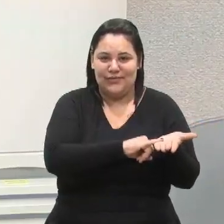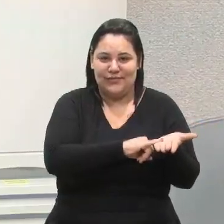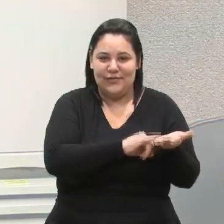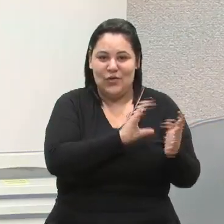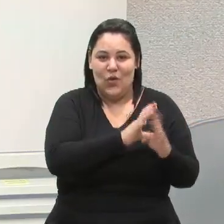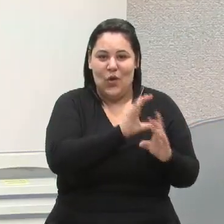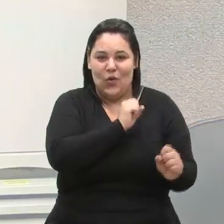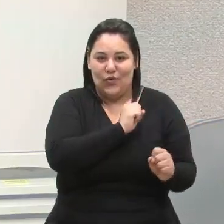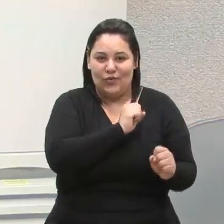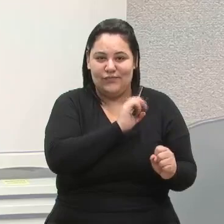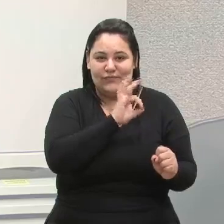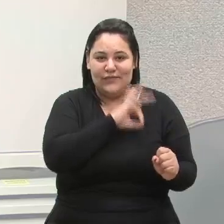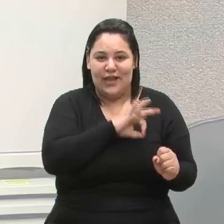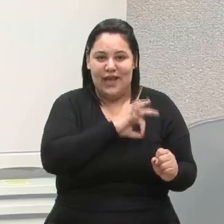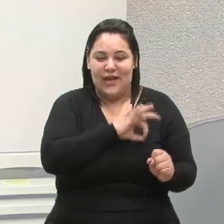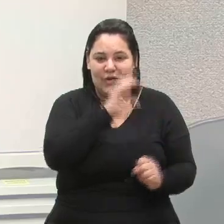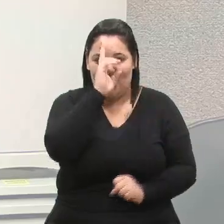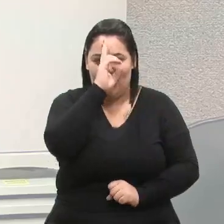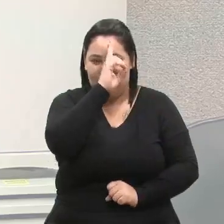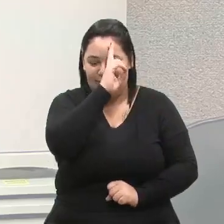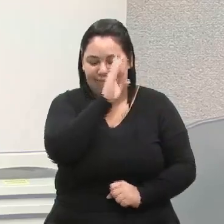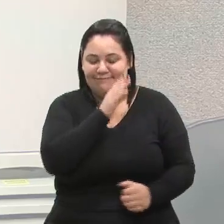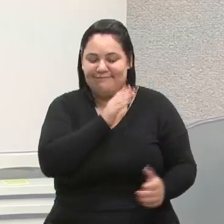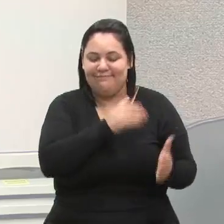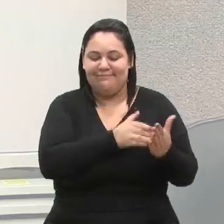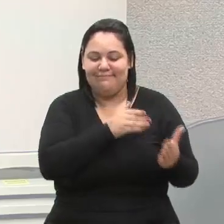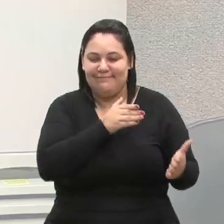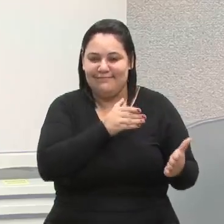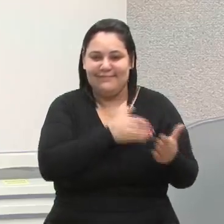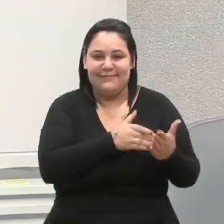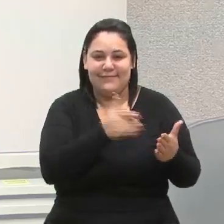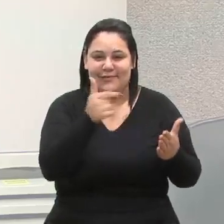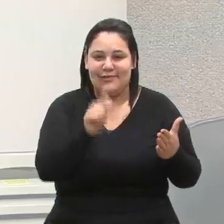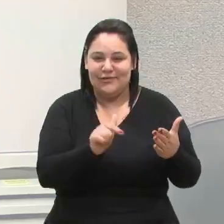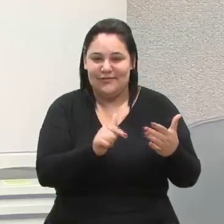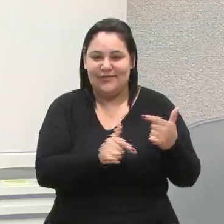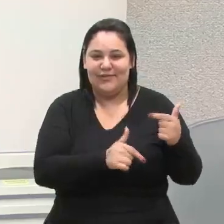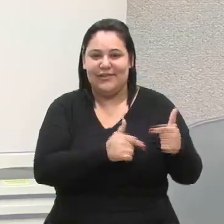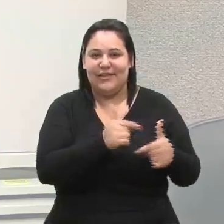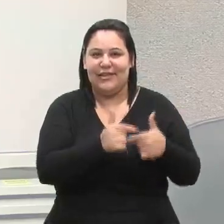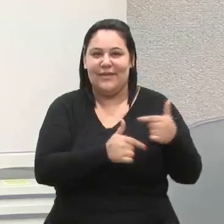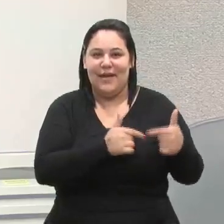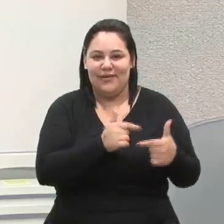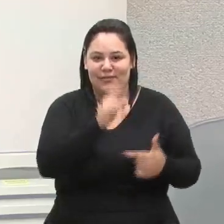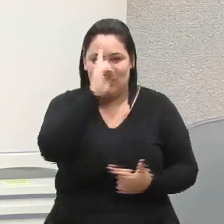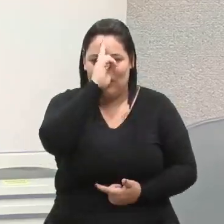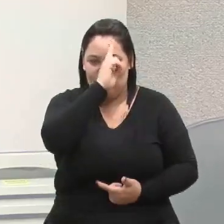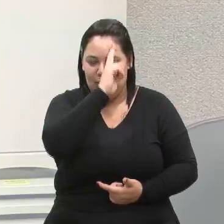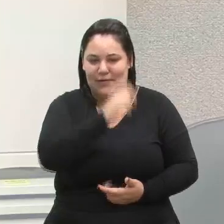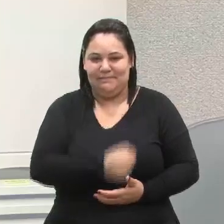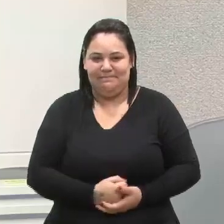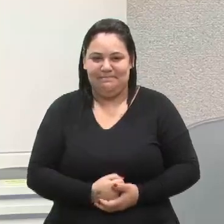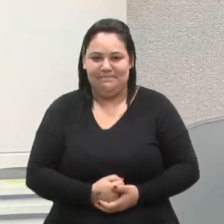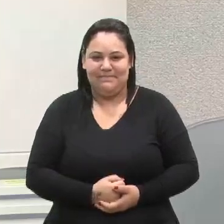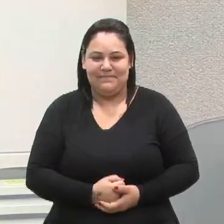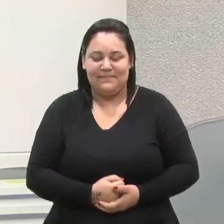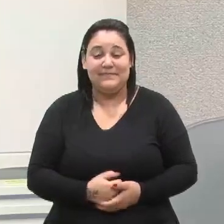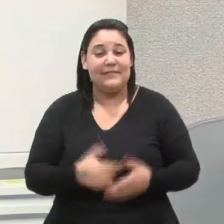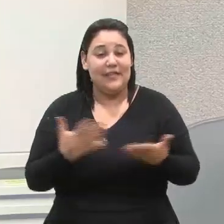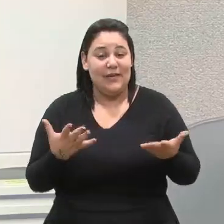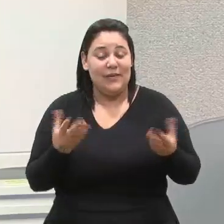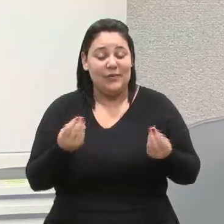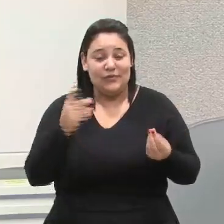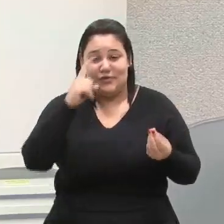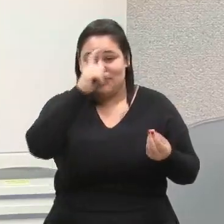de vocês. E aí vai inviabilizar novamente o serviço do Uber. Então é muito difícil. O governo sempre quer